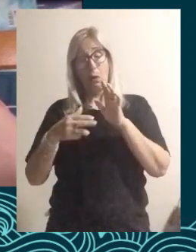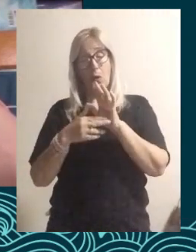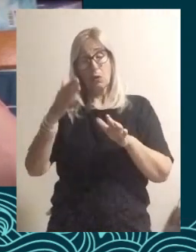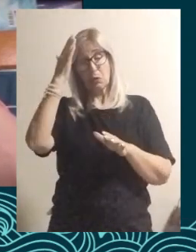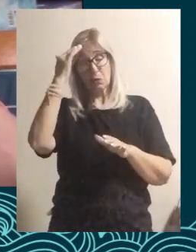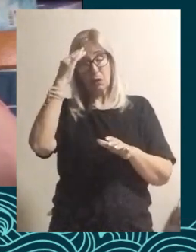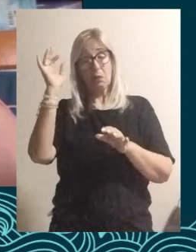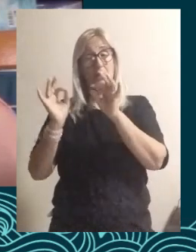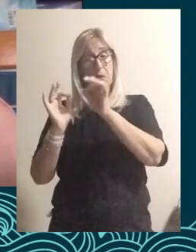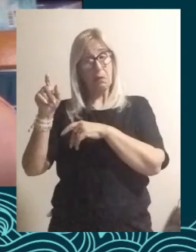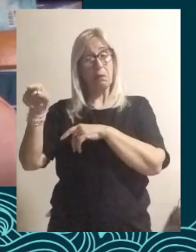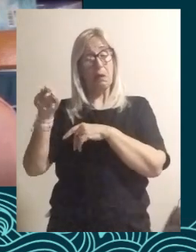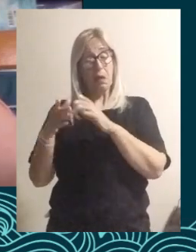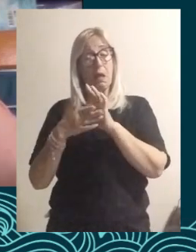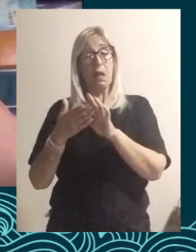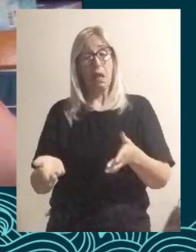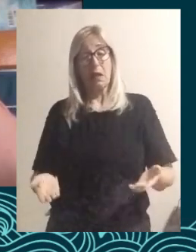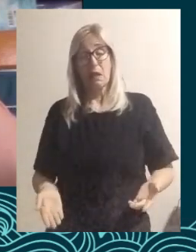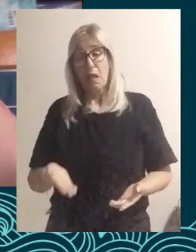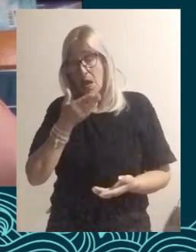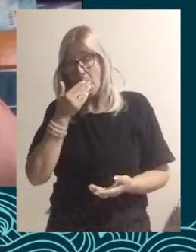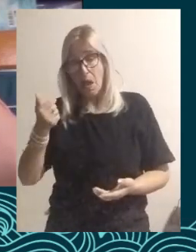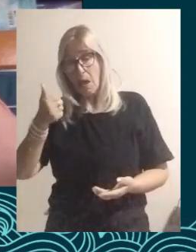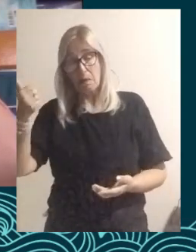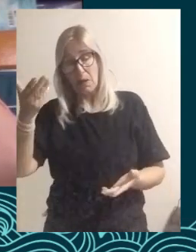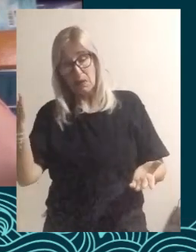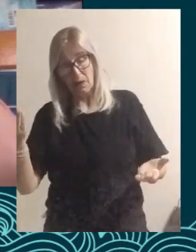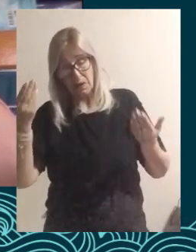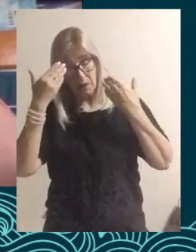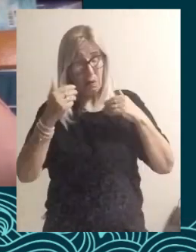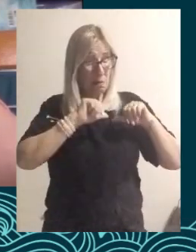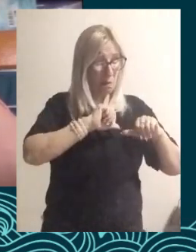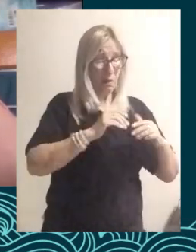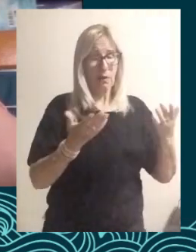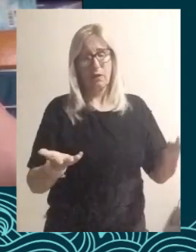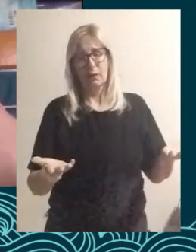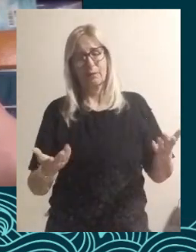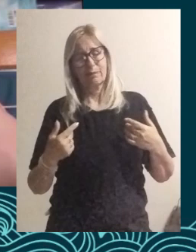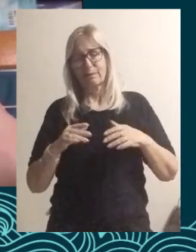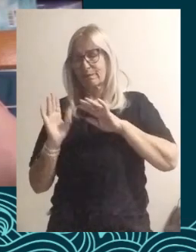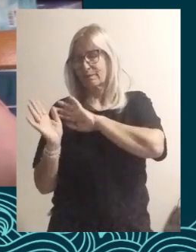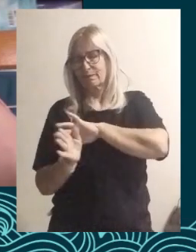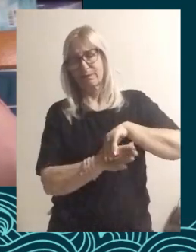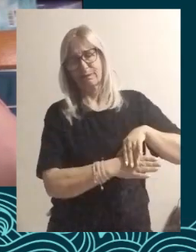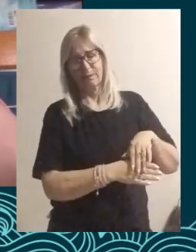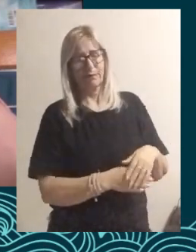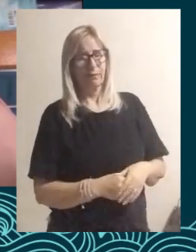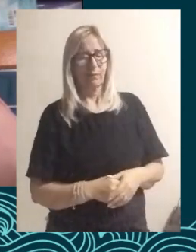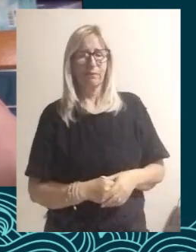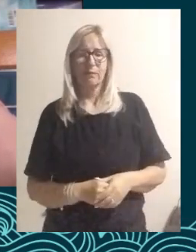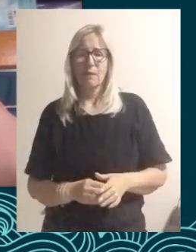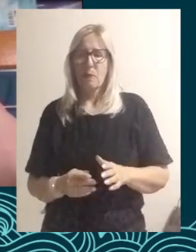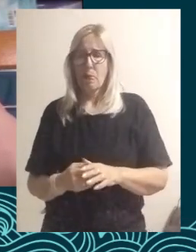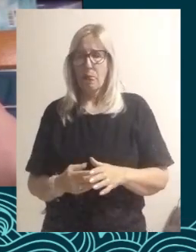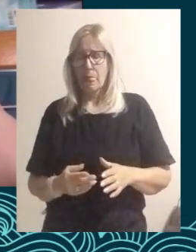compara muito, fala, mas o outro está avançando e eu estou aqui parada, que faz a gente ser muito duro consigo mesmo. São momentos